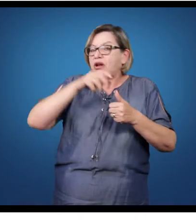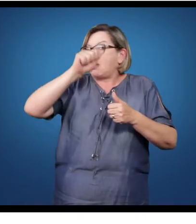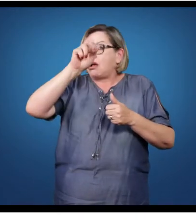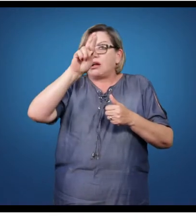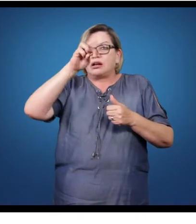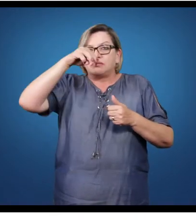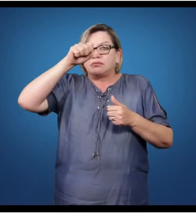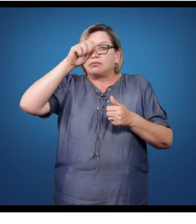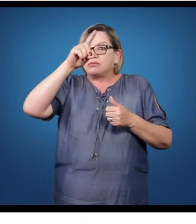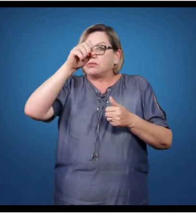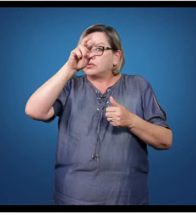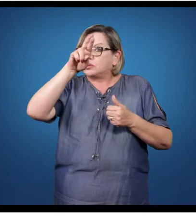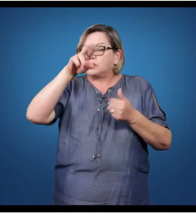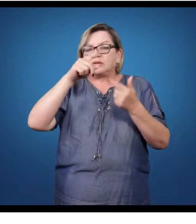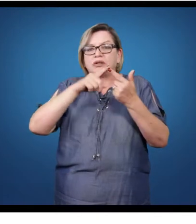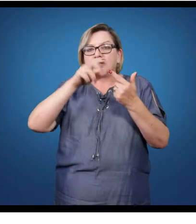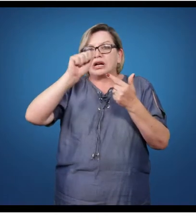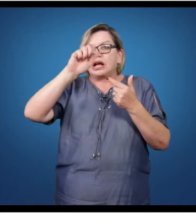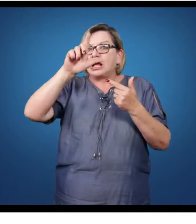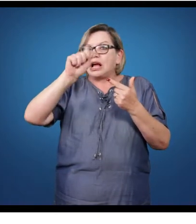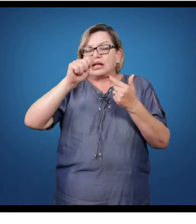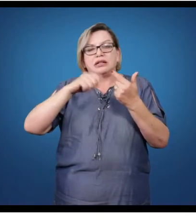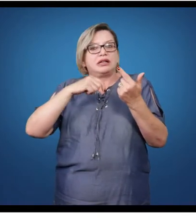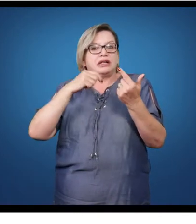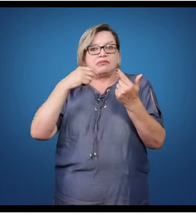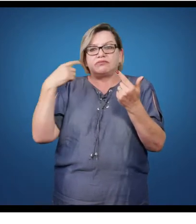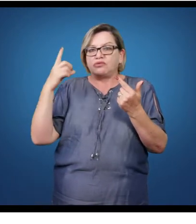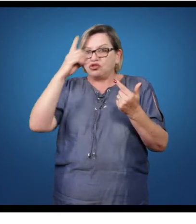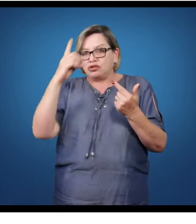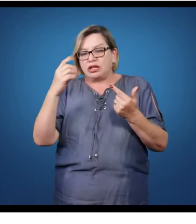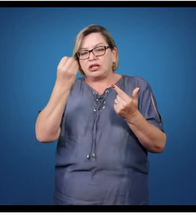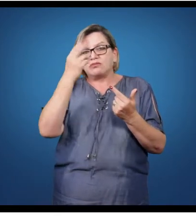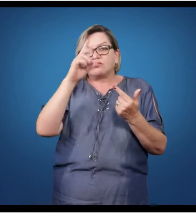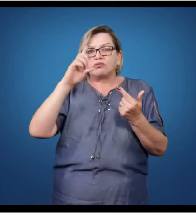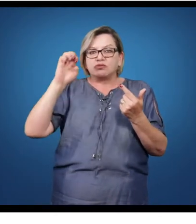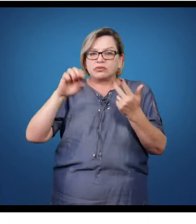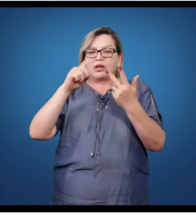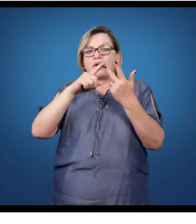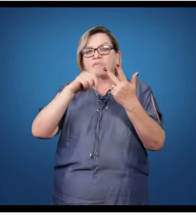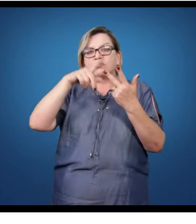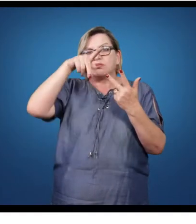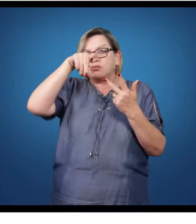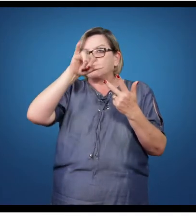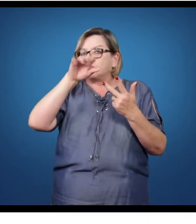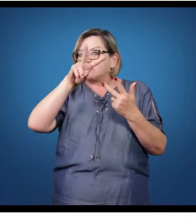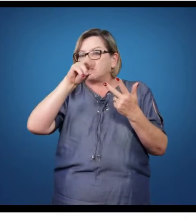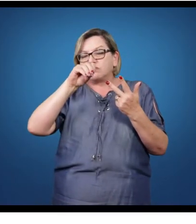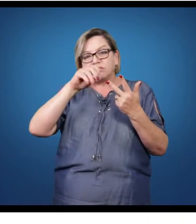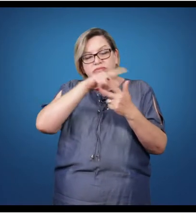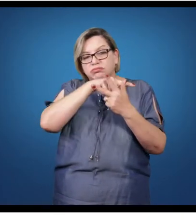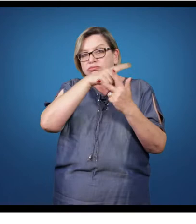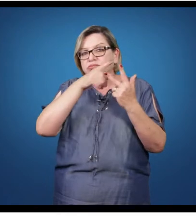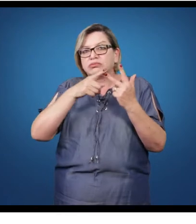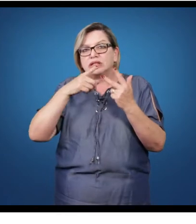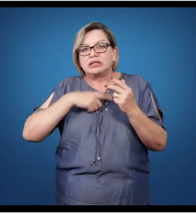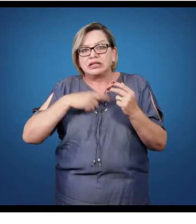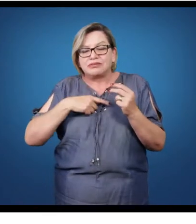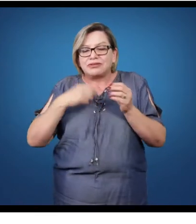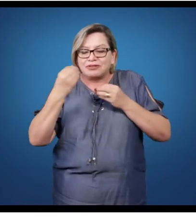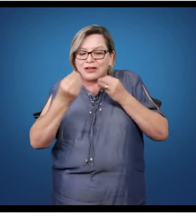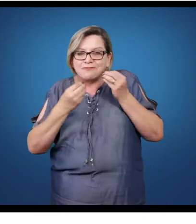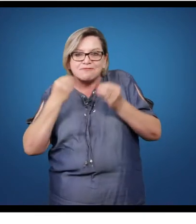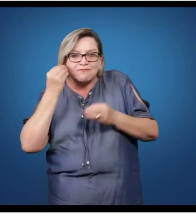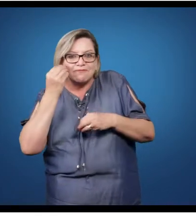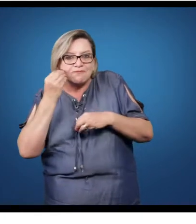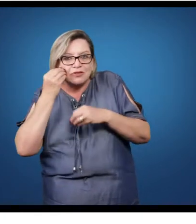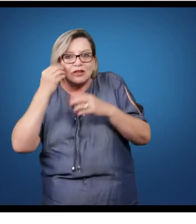direita ou esquerda ou trabalhará com o pivô de baixo de 5 mas a partir dessa apresentação da posição então a gente